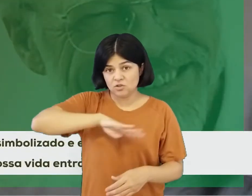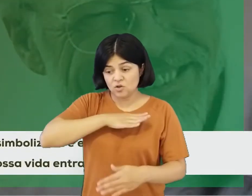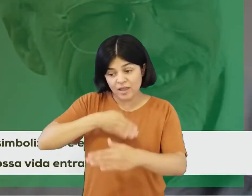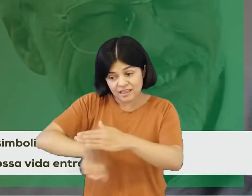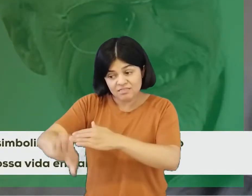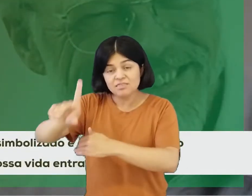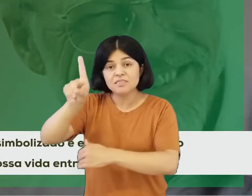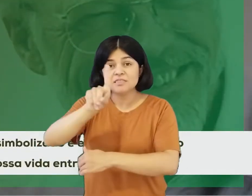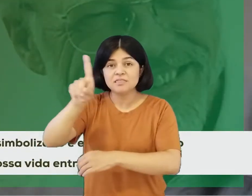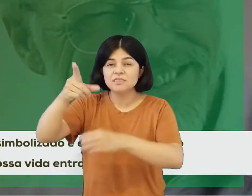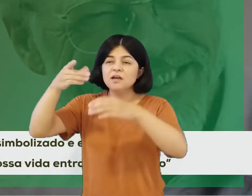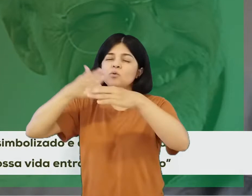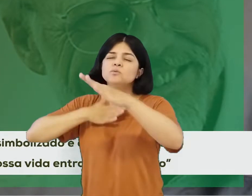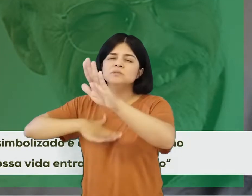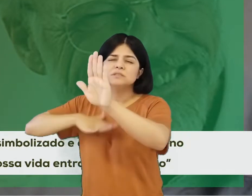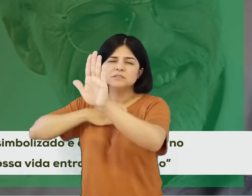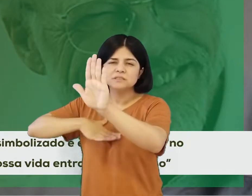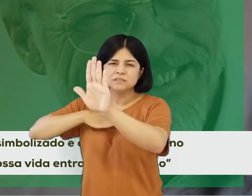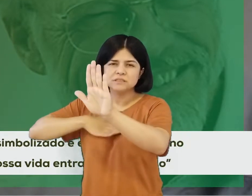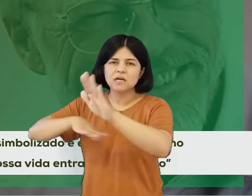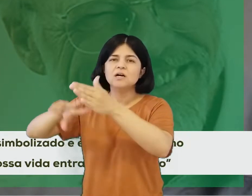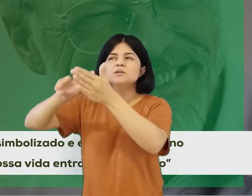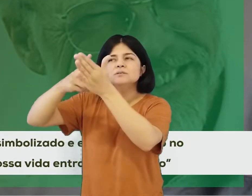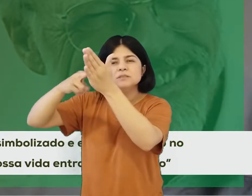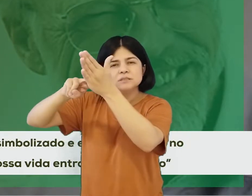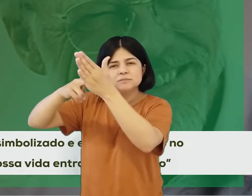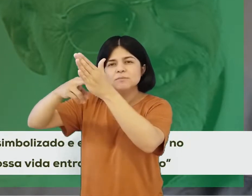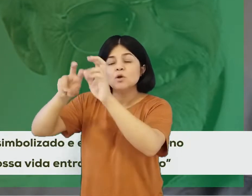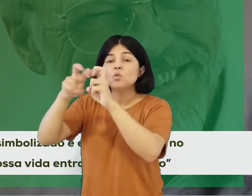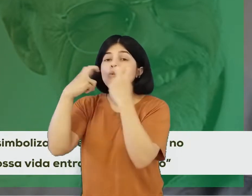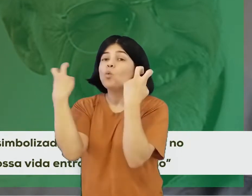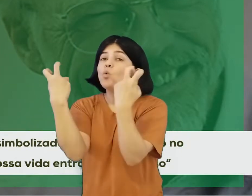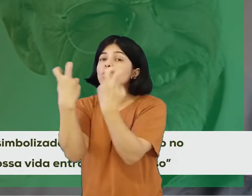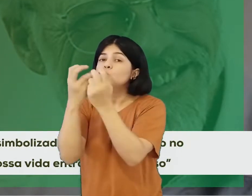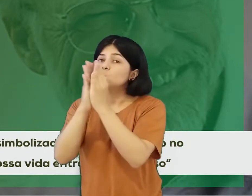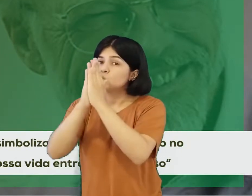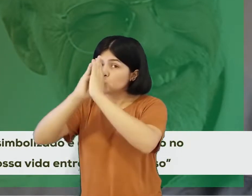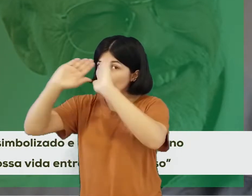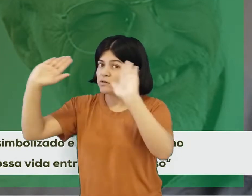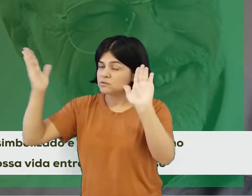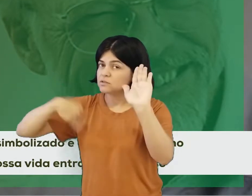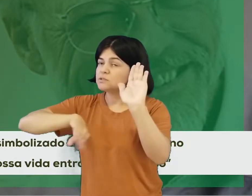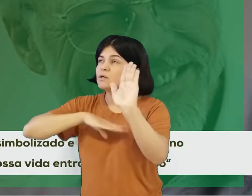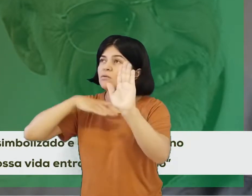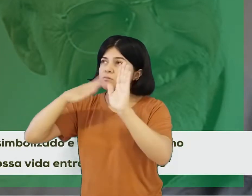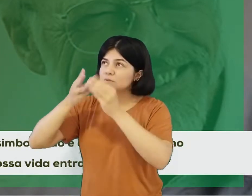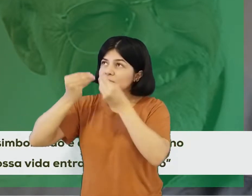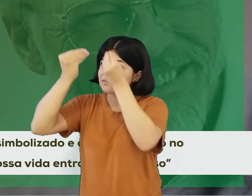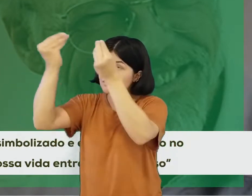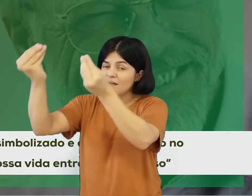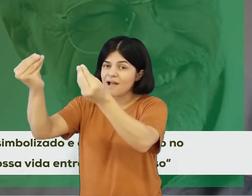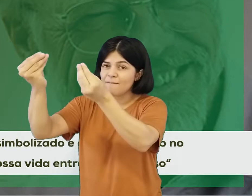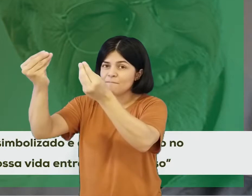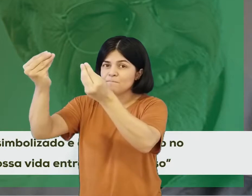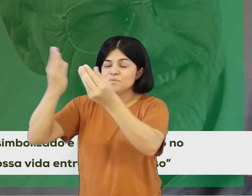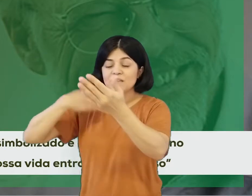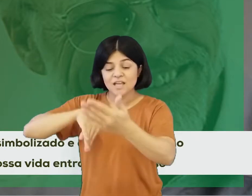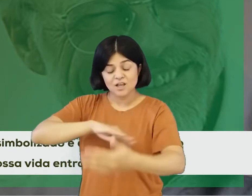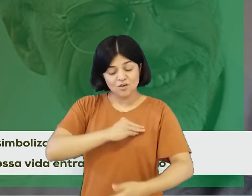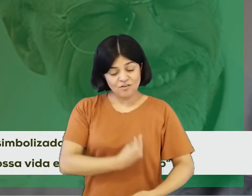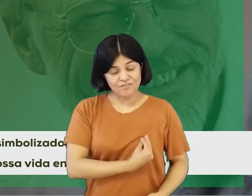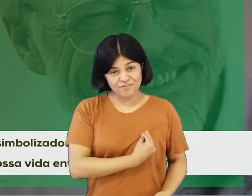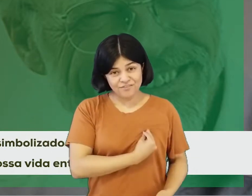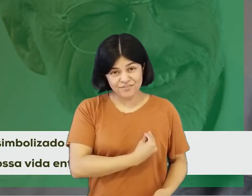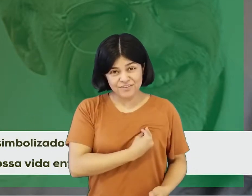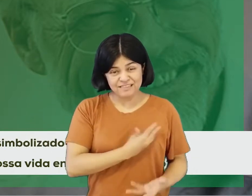é simbolizado e experimentado no culto de adoração que prestamos, a nossa vida entrará